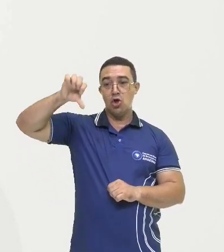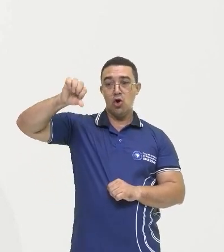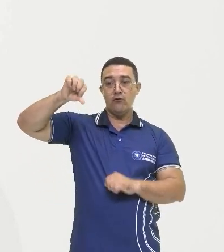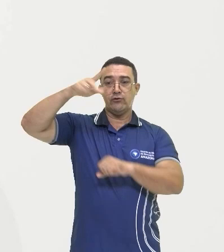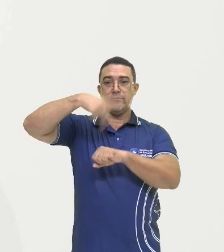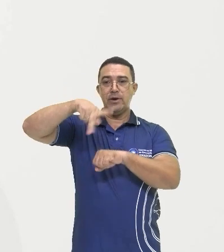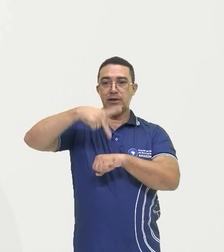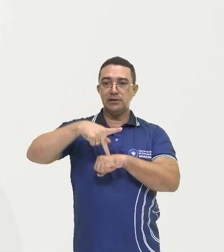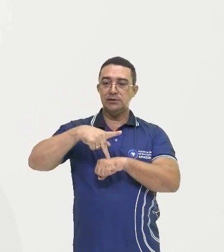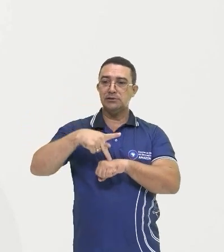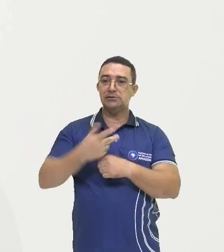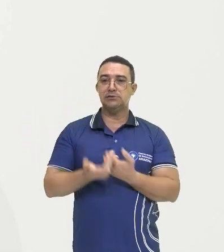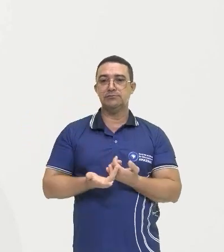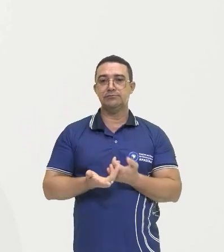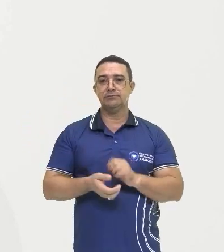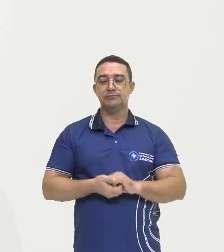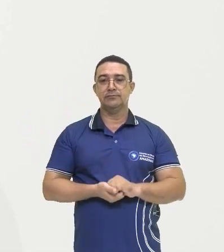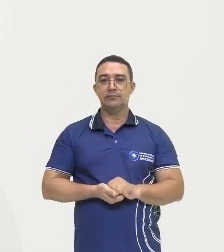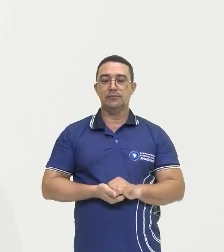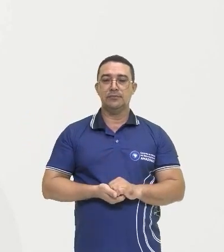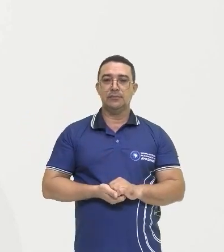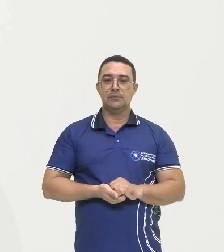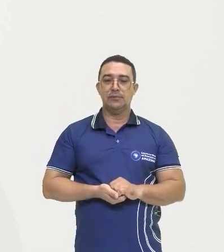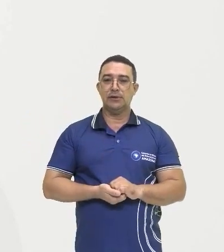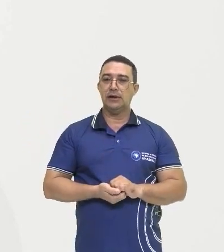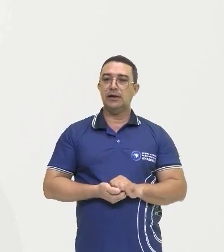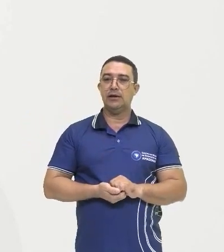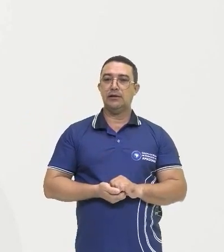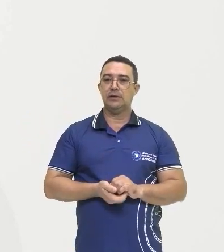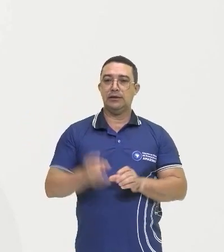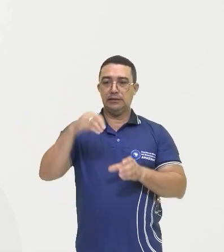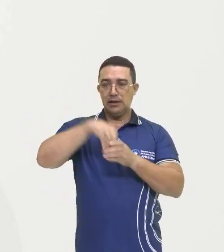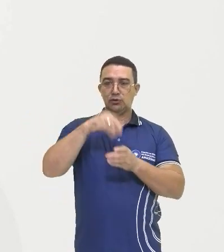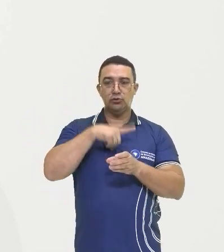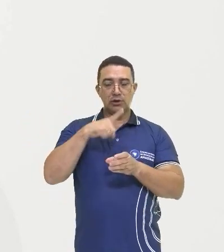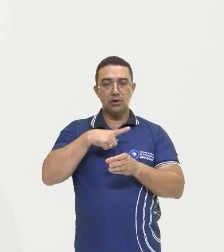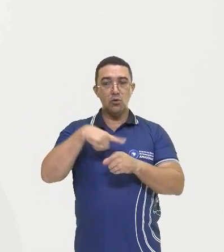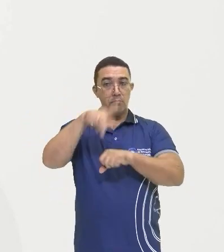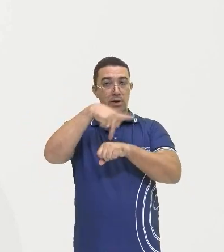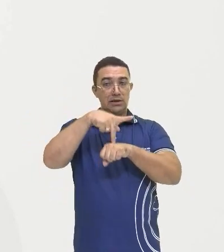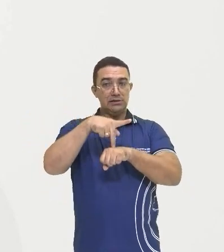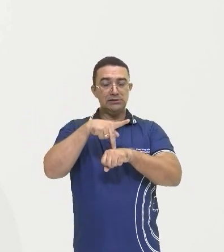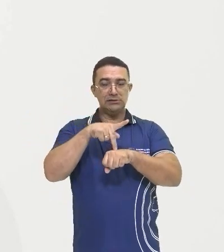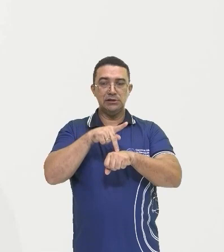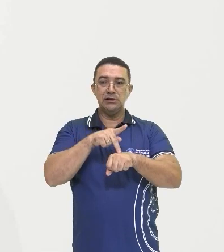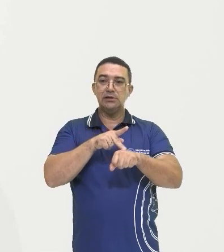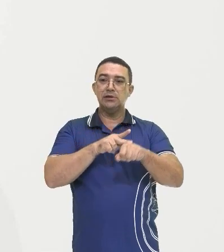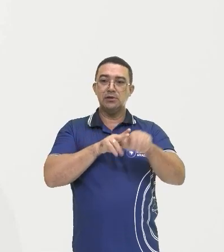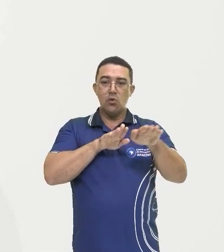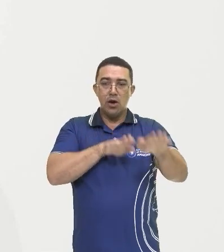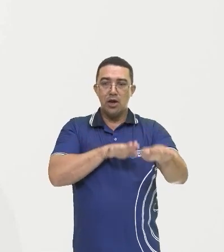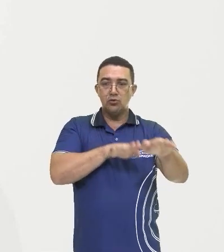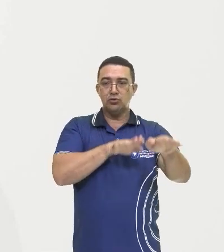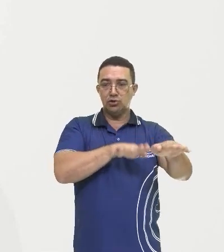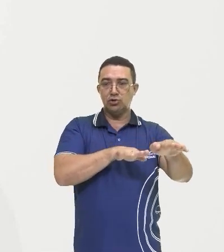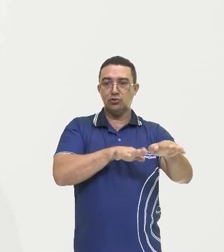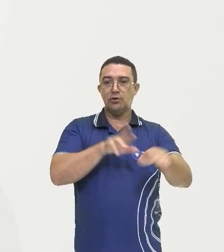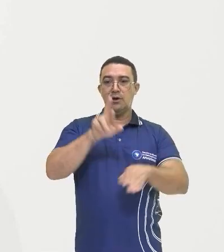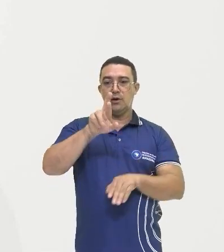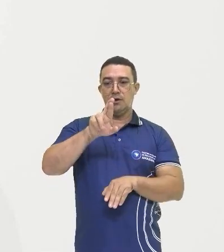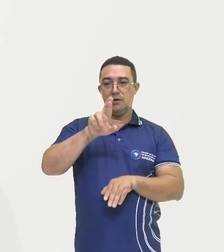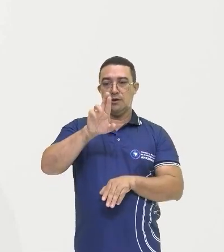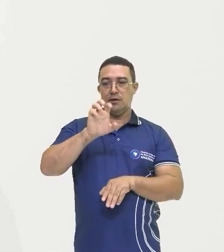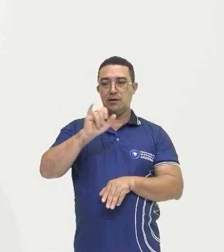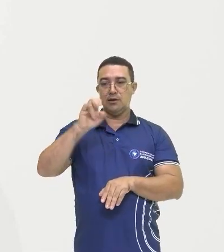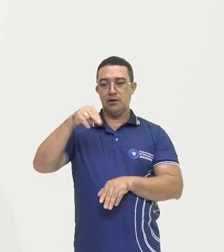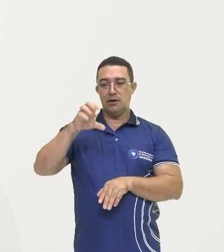por exemplo, o Reino Unido, tá bom? Que hoje não faz mais parte da União Europeia, mas a gente vai ver mais à frente, tá certo? Em 81 a gente